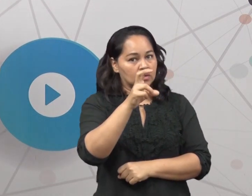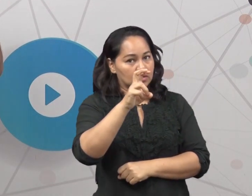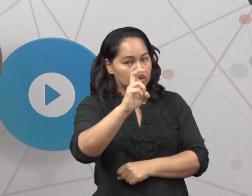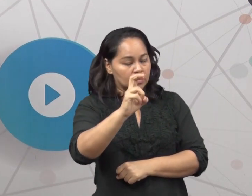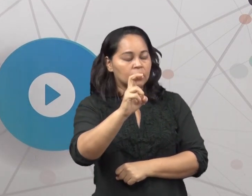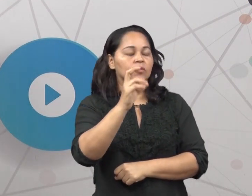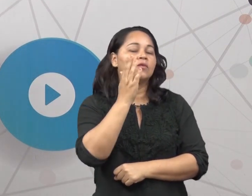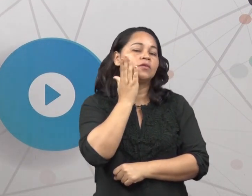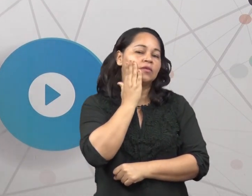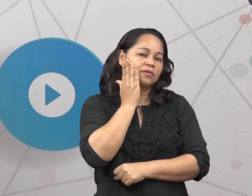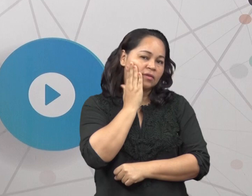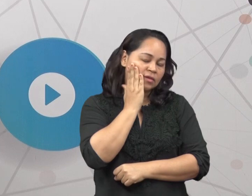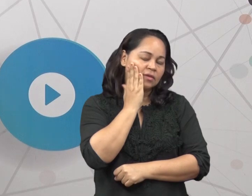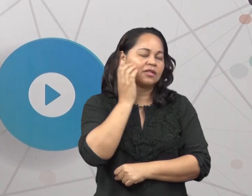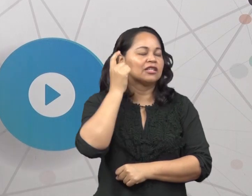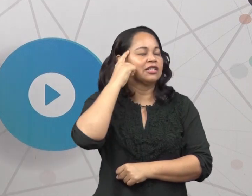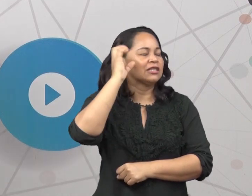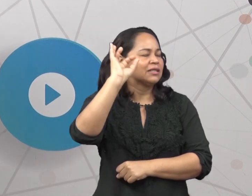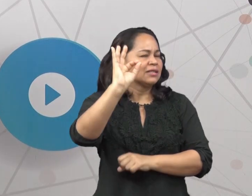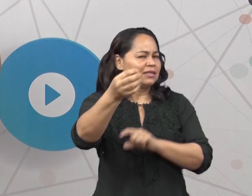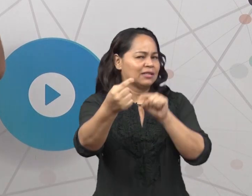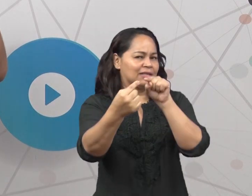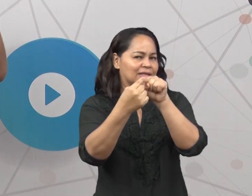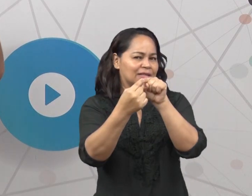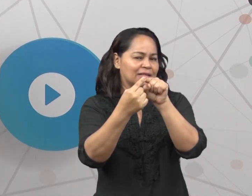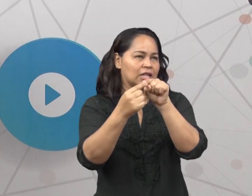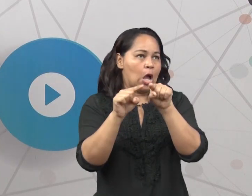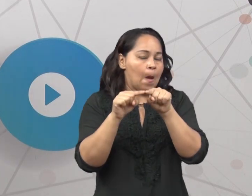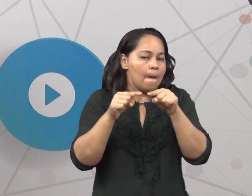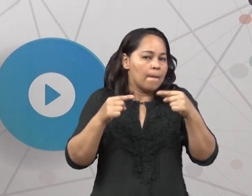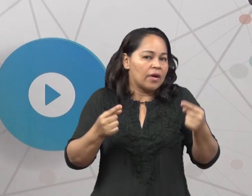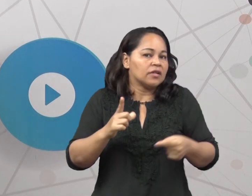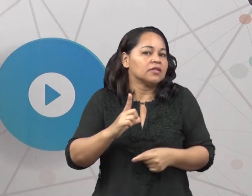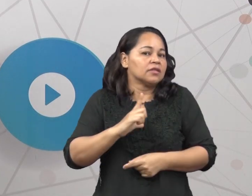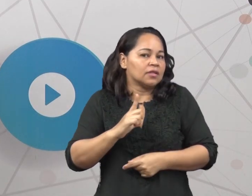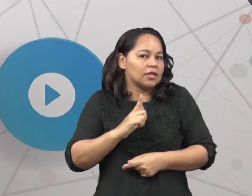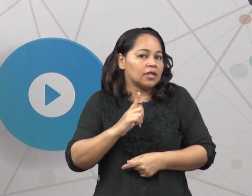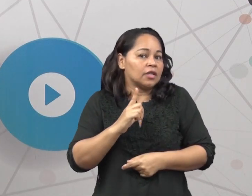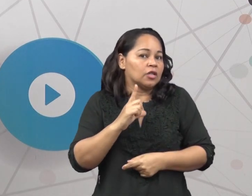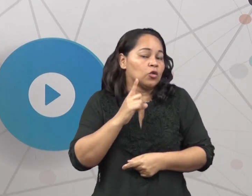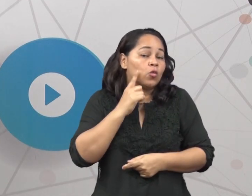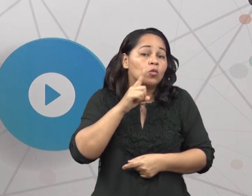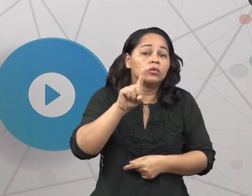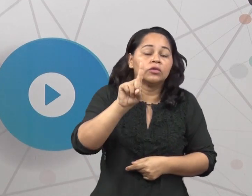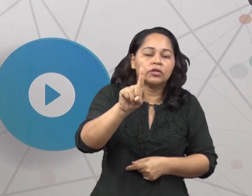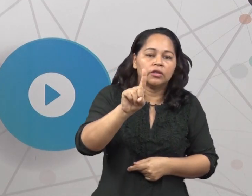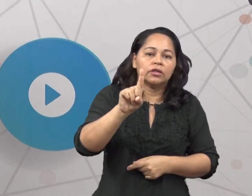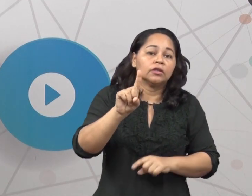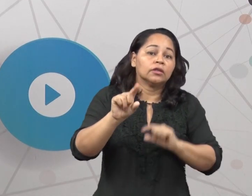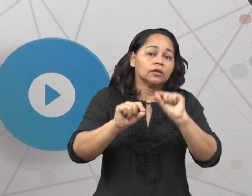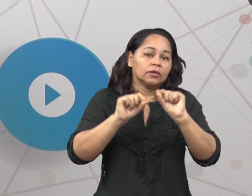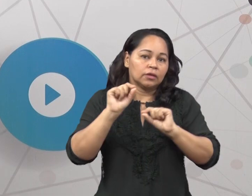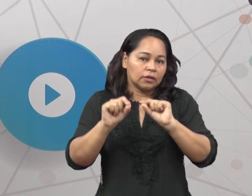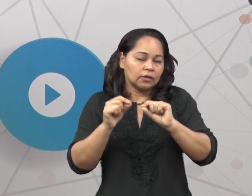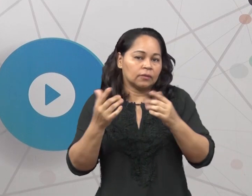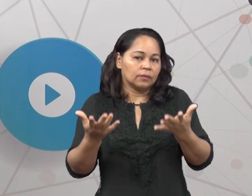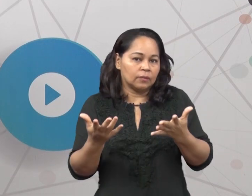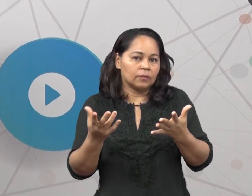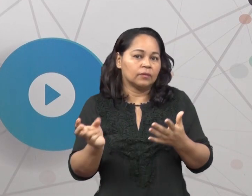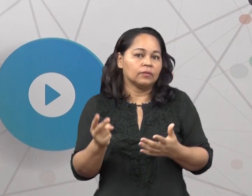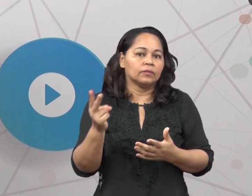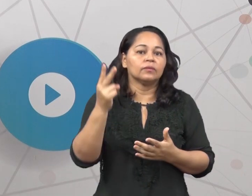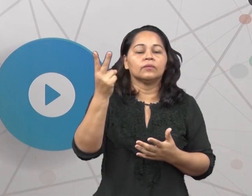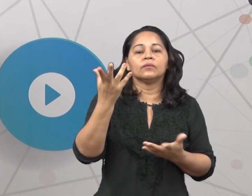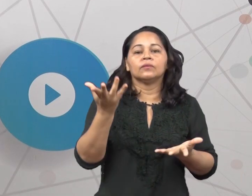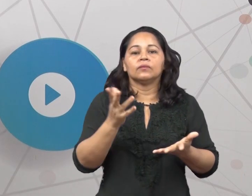pensando aí. Mas tem um dia, né, que ele vale somente... Aliás, que ele aumenta